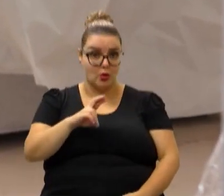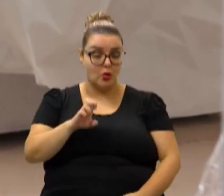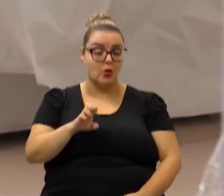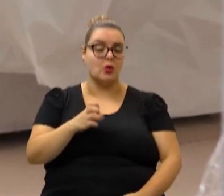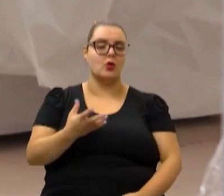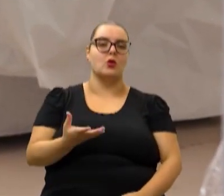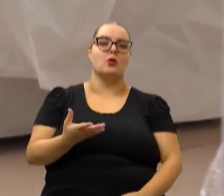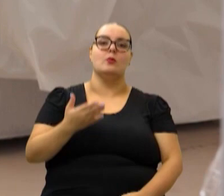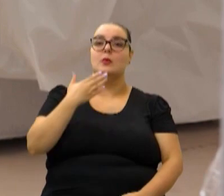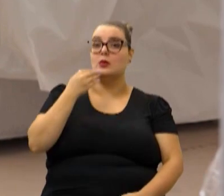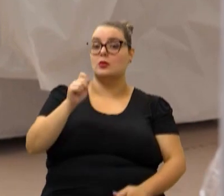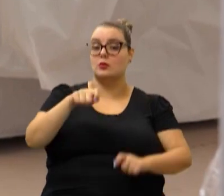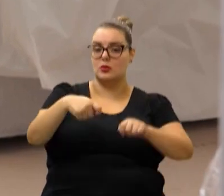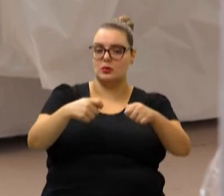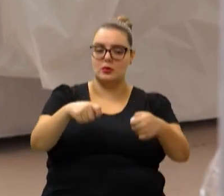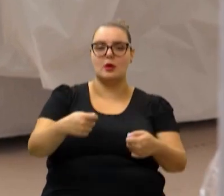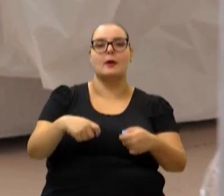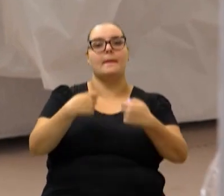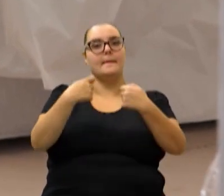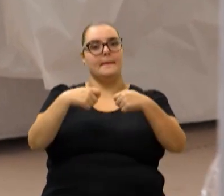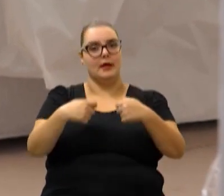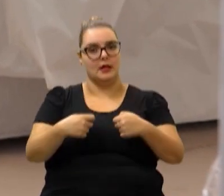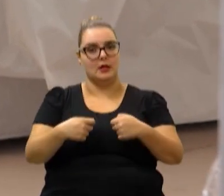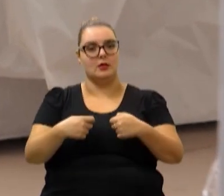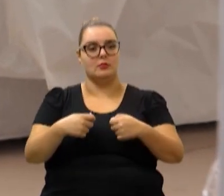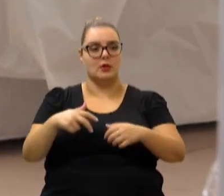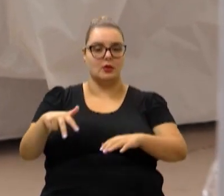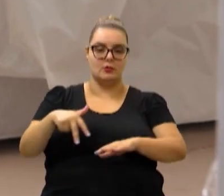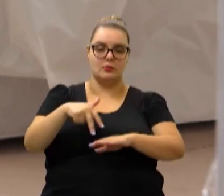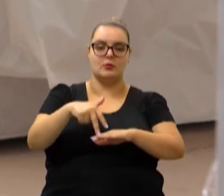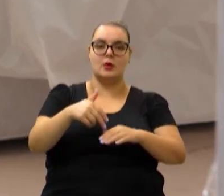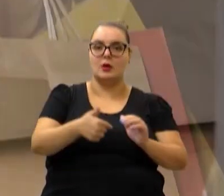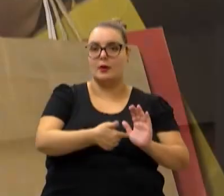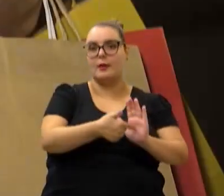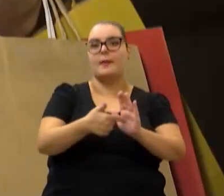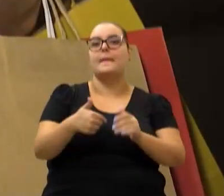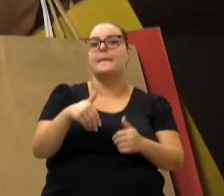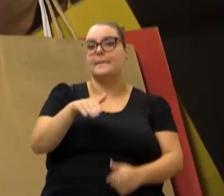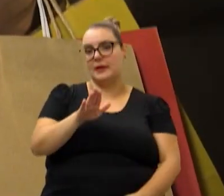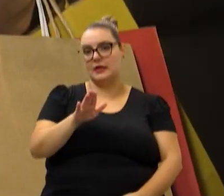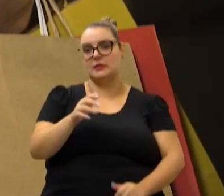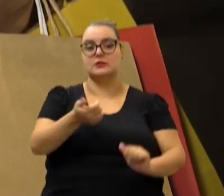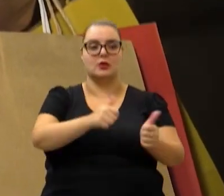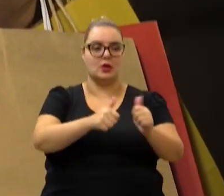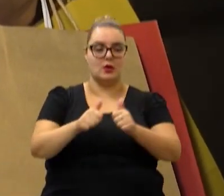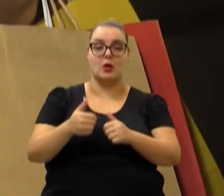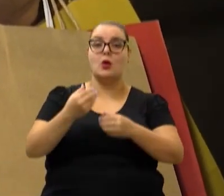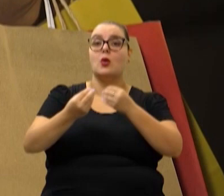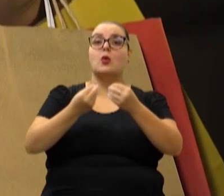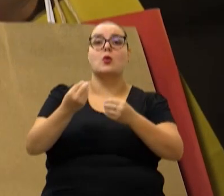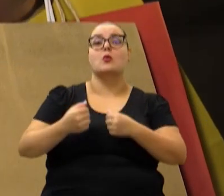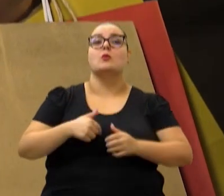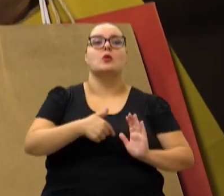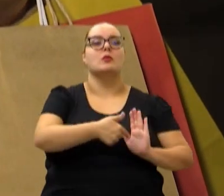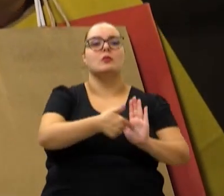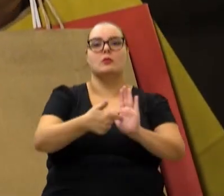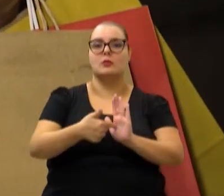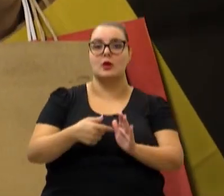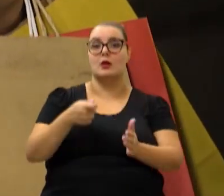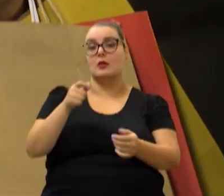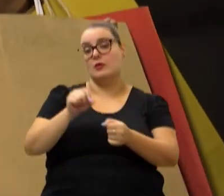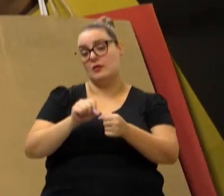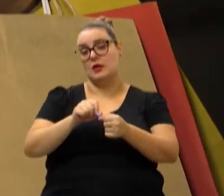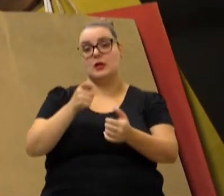o seu score, melhorar o seu indicador, ele deveria se expor mais, né, à avaliação. Como é que ela vai se